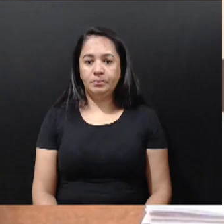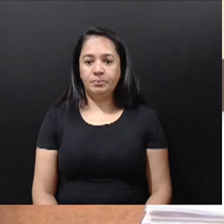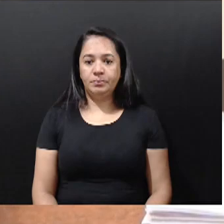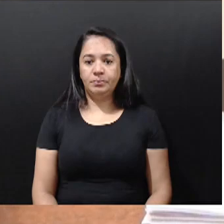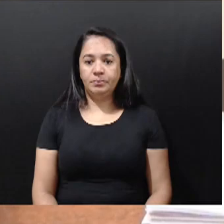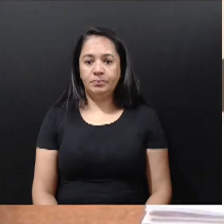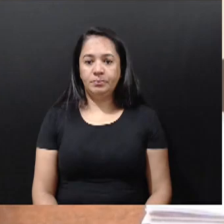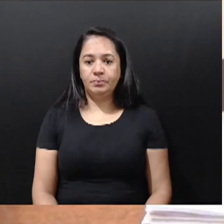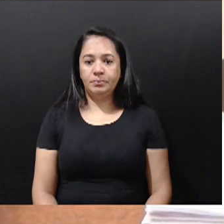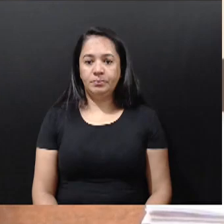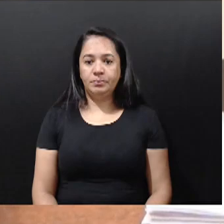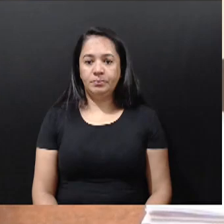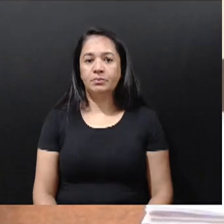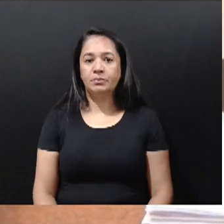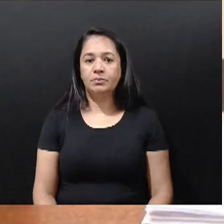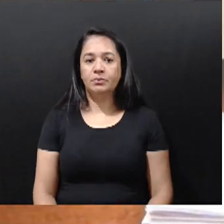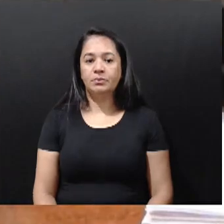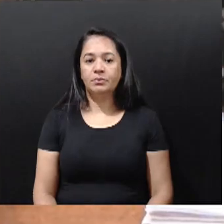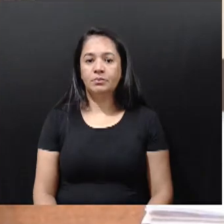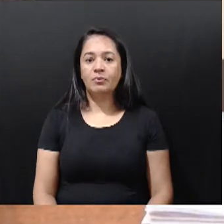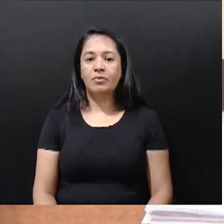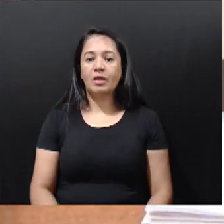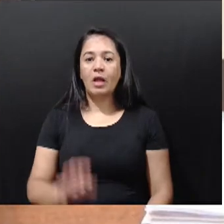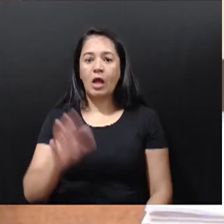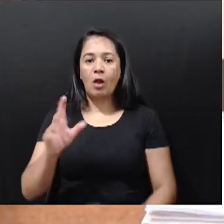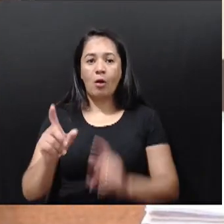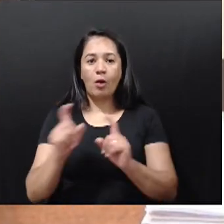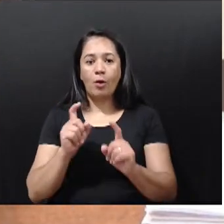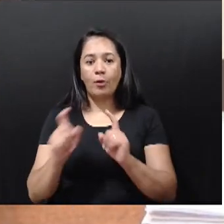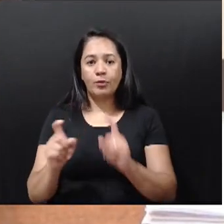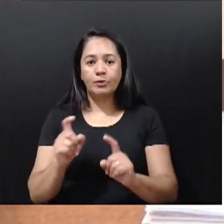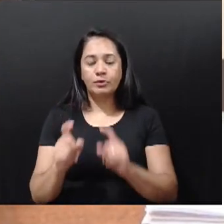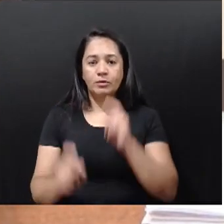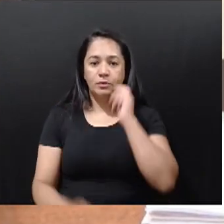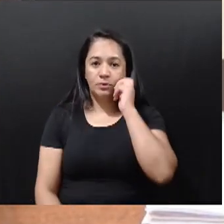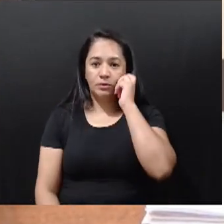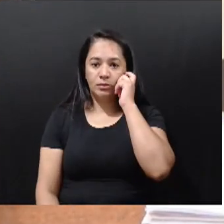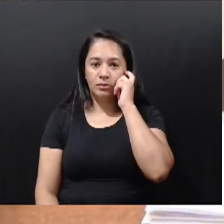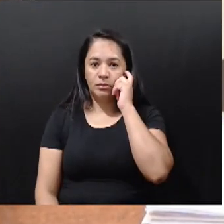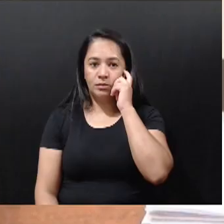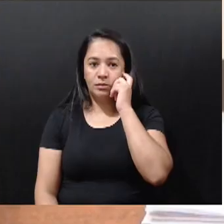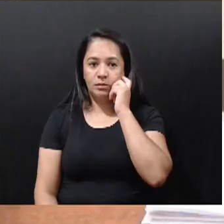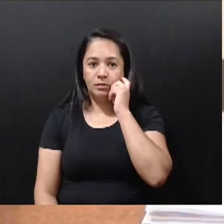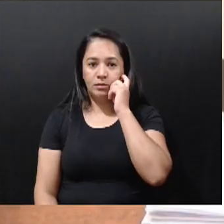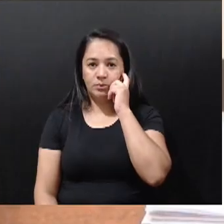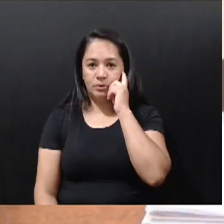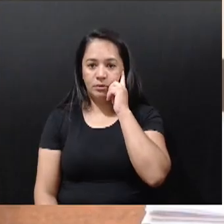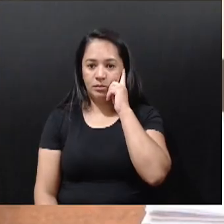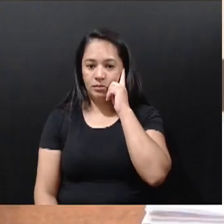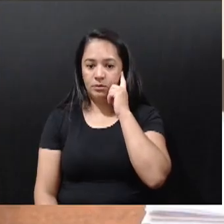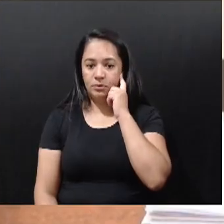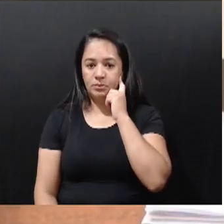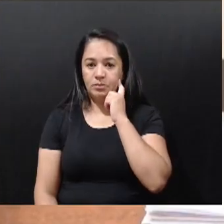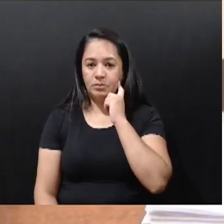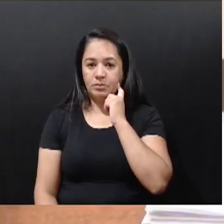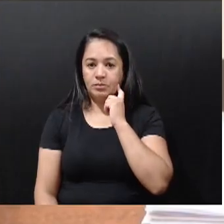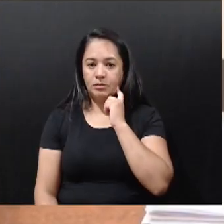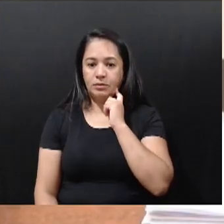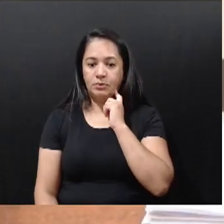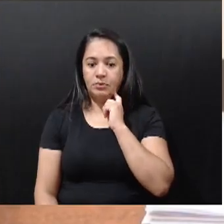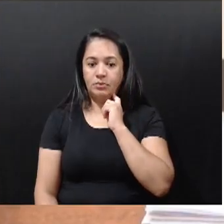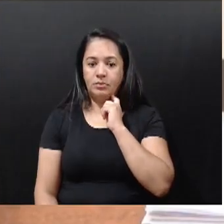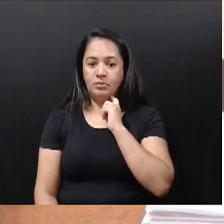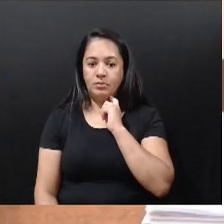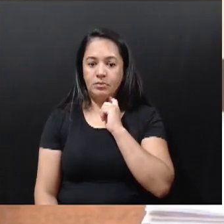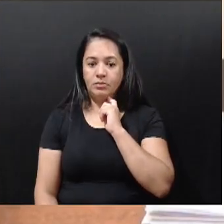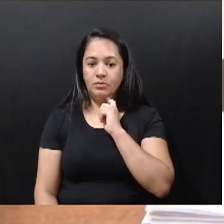públicas. Tivemos uma reunião pessoal com o secretário de Transporte, que estamos aguardando, para